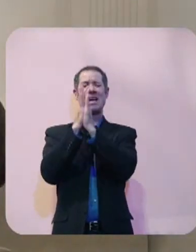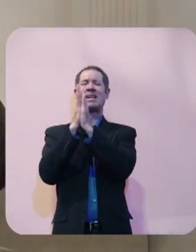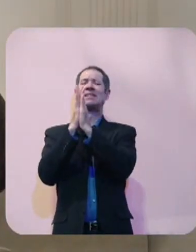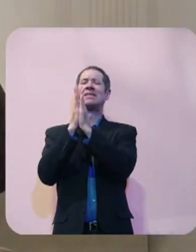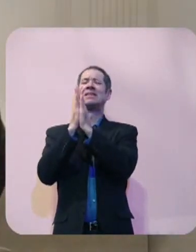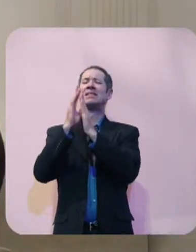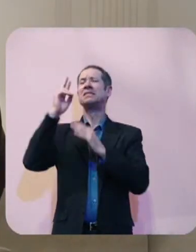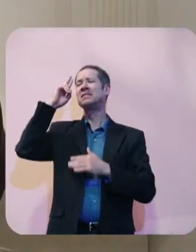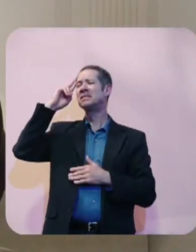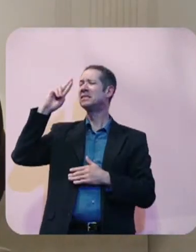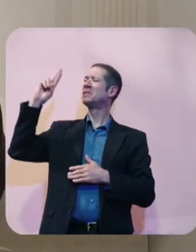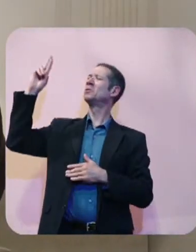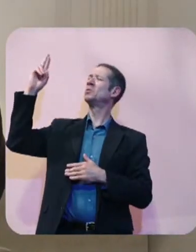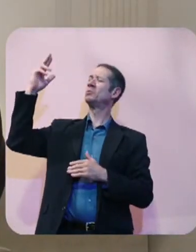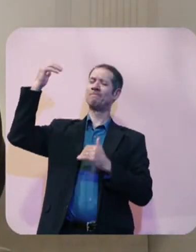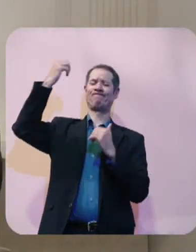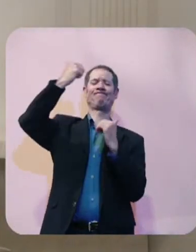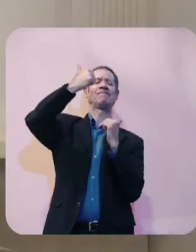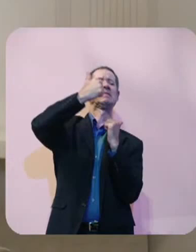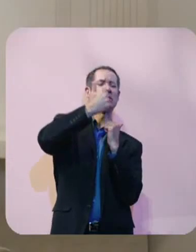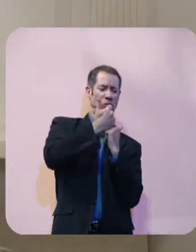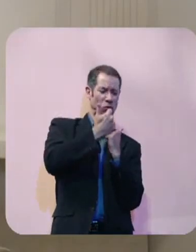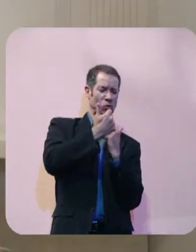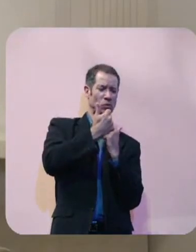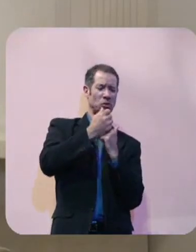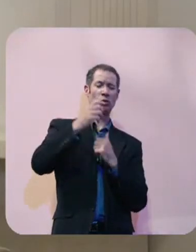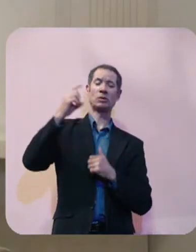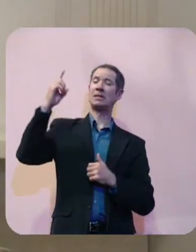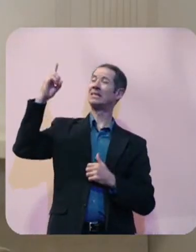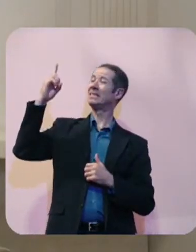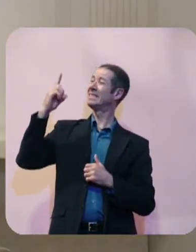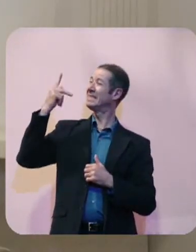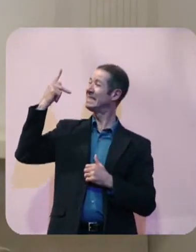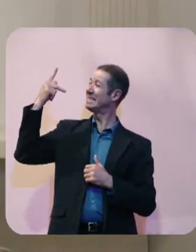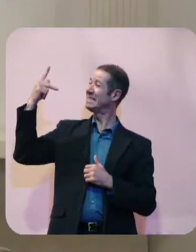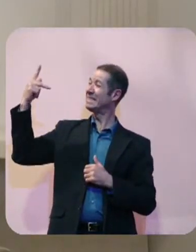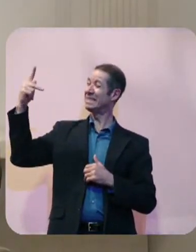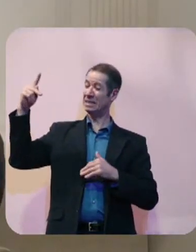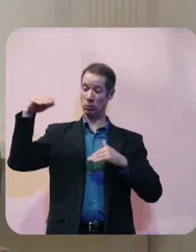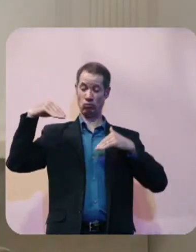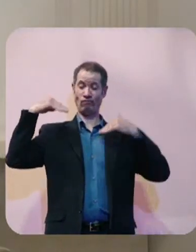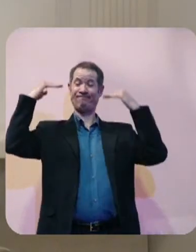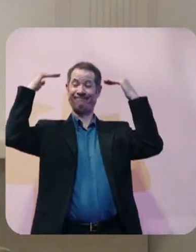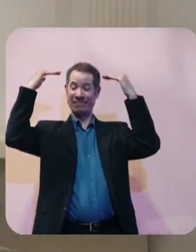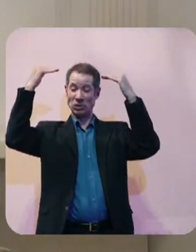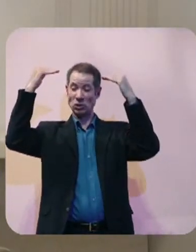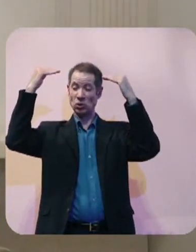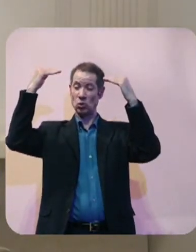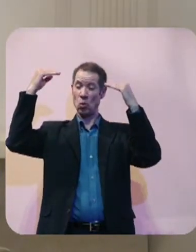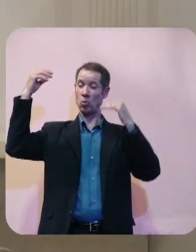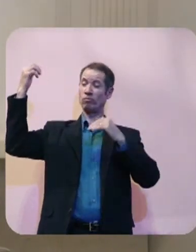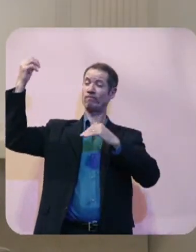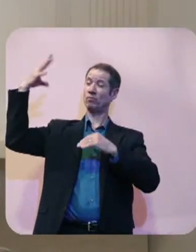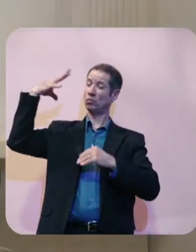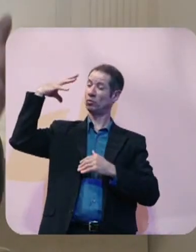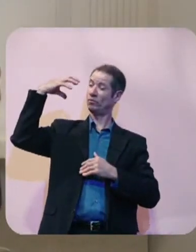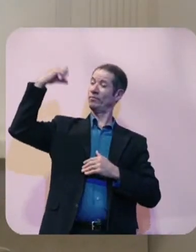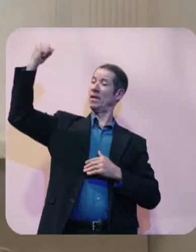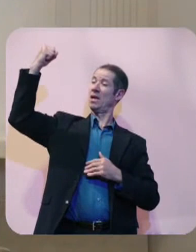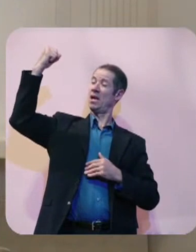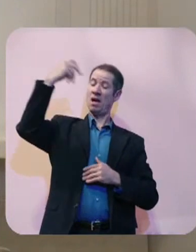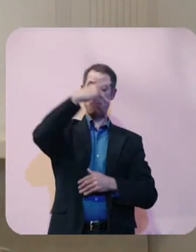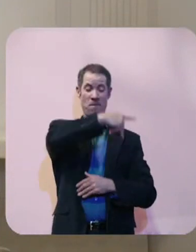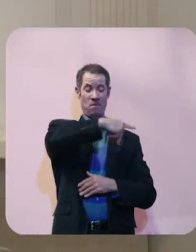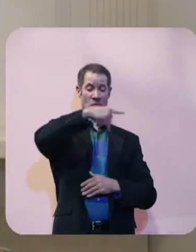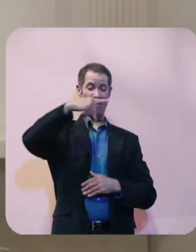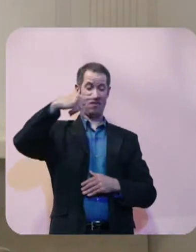entra agora e assume o lugar de direito que é Teu, de dono, de Senhor, de